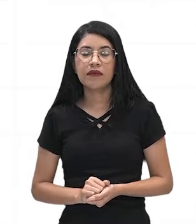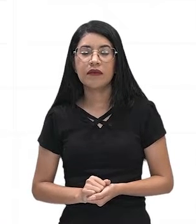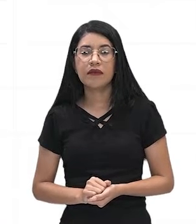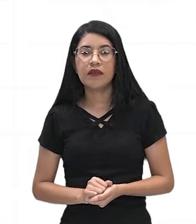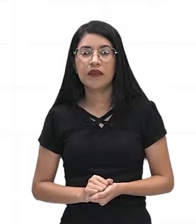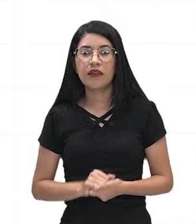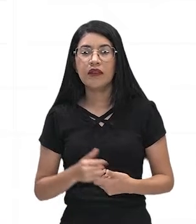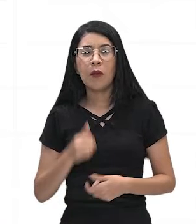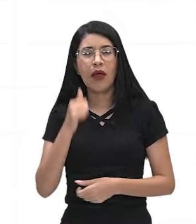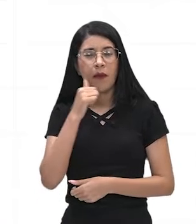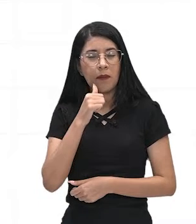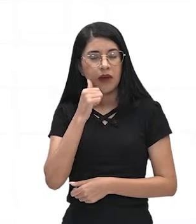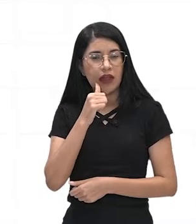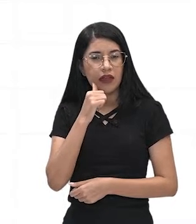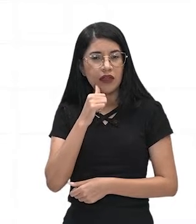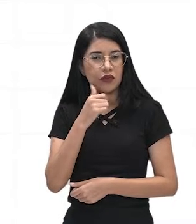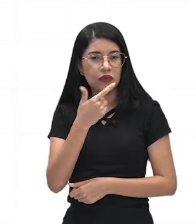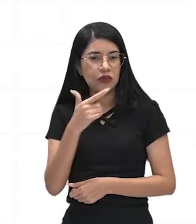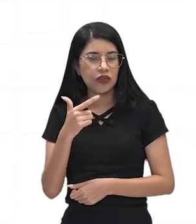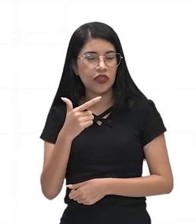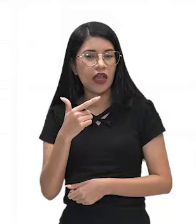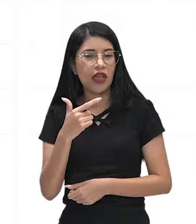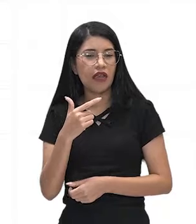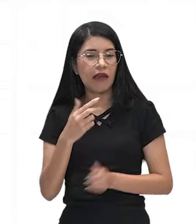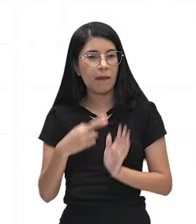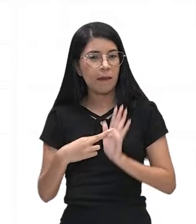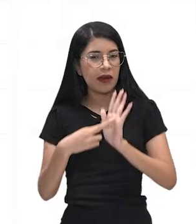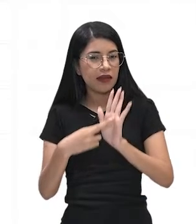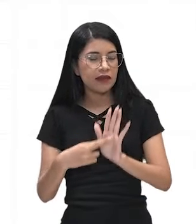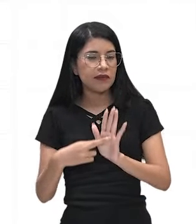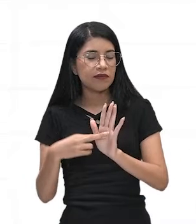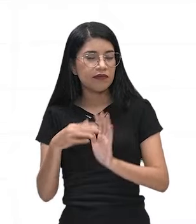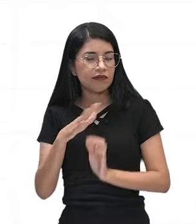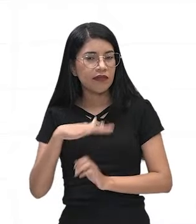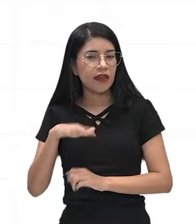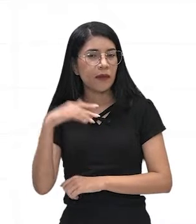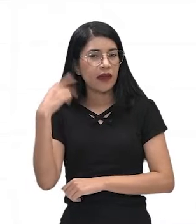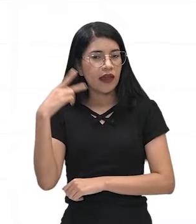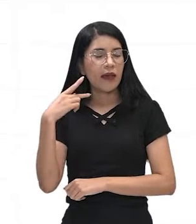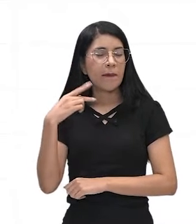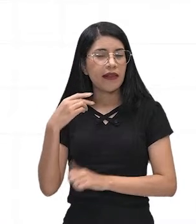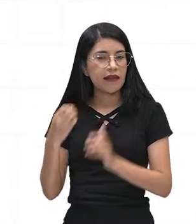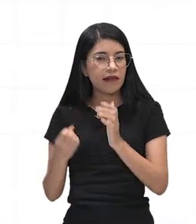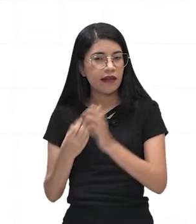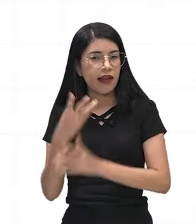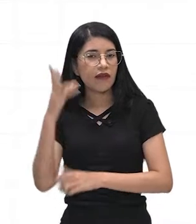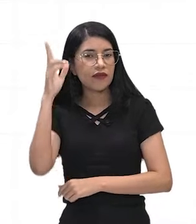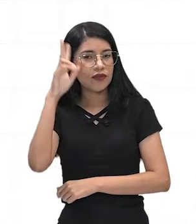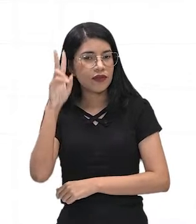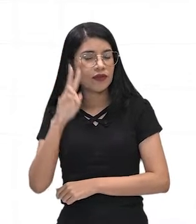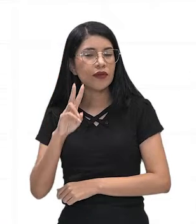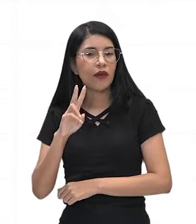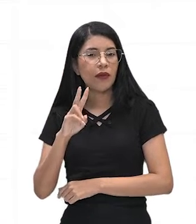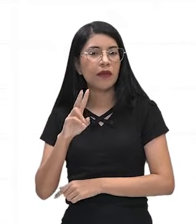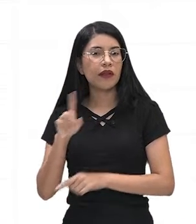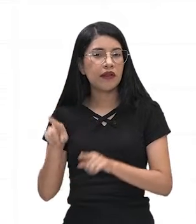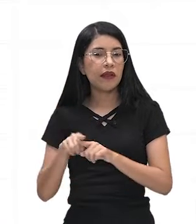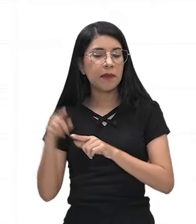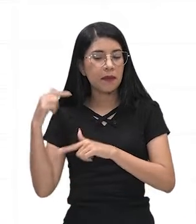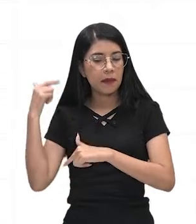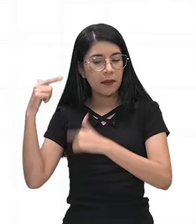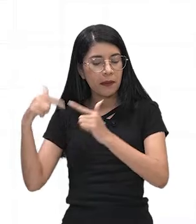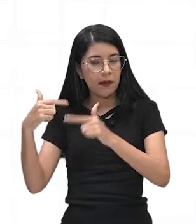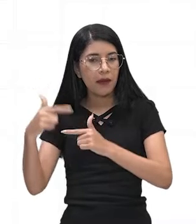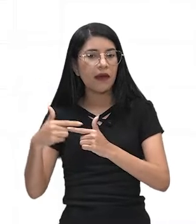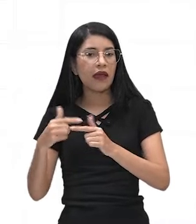não tivessem aí voz política, elas também têm a sua história, né? Deixaram ali o seu legado, acabaram